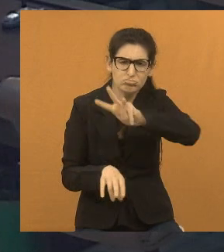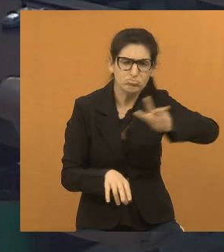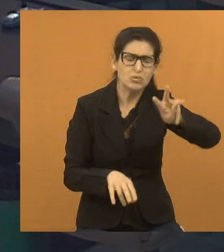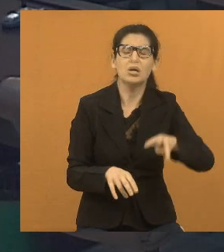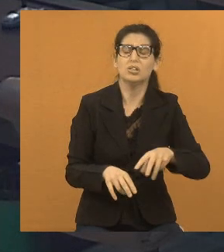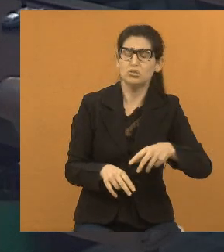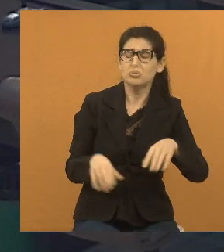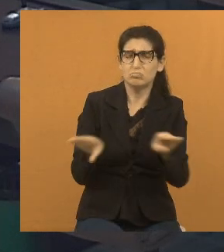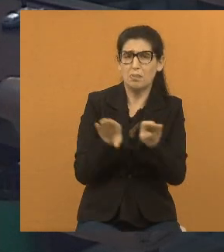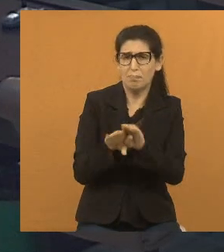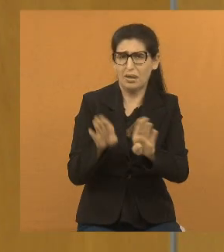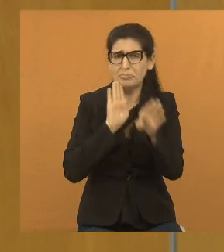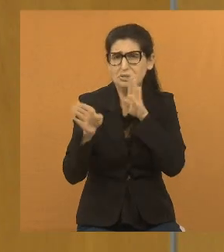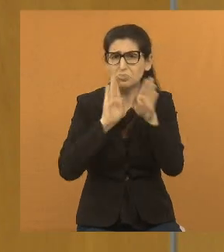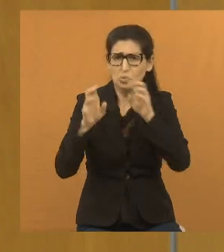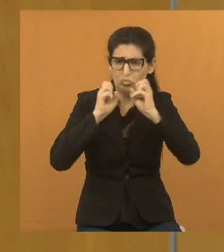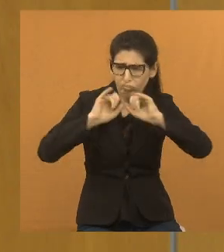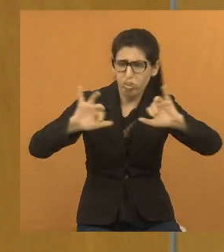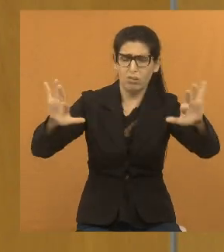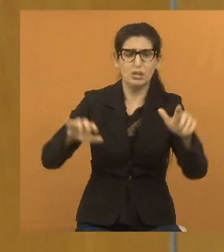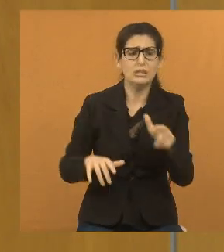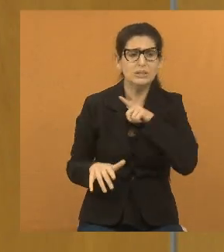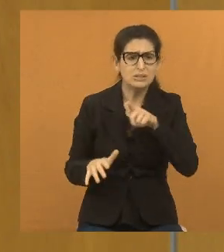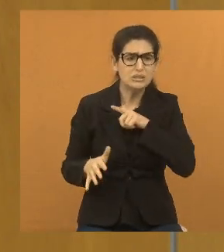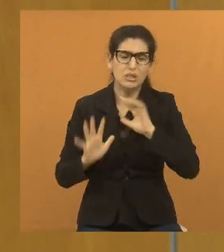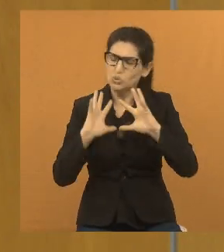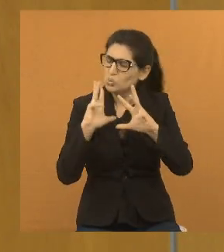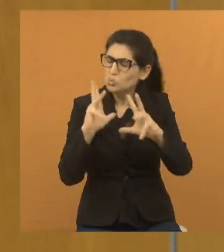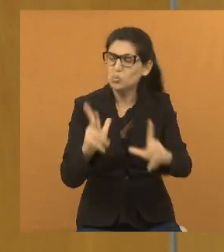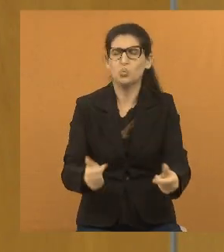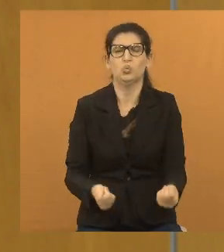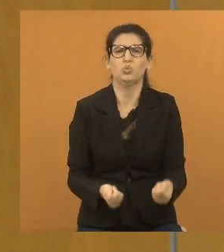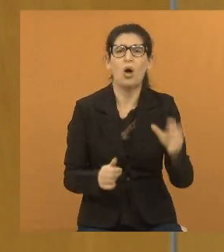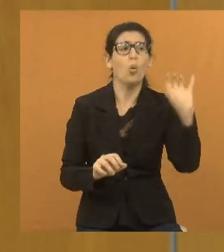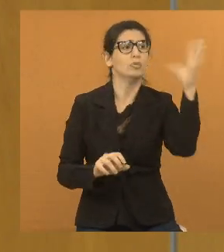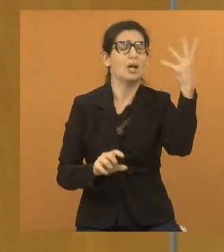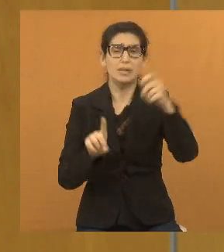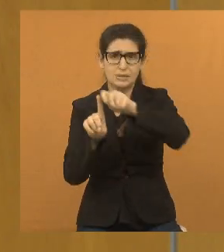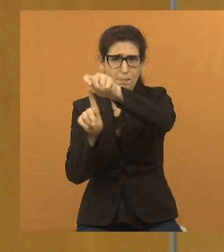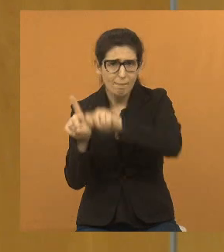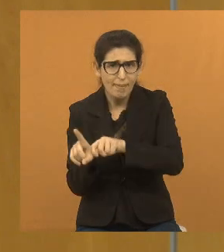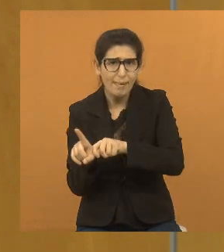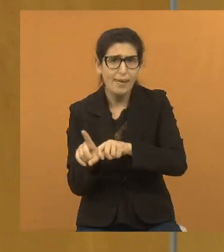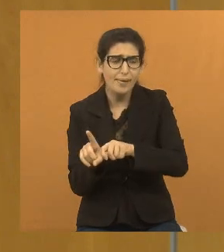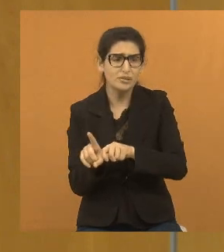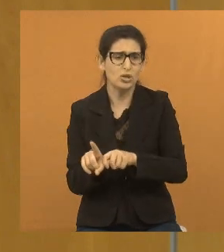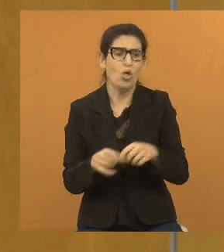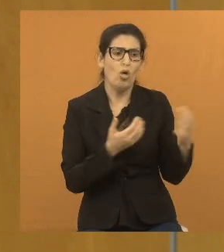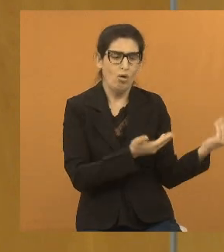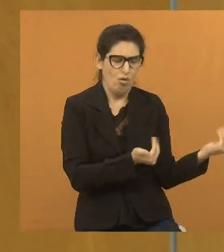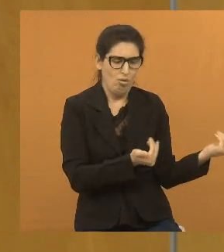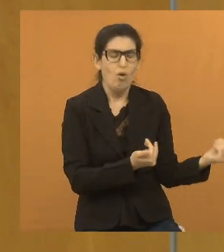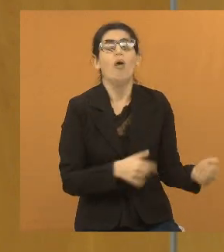sociais. Nas agendas tem muitas opções de atividades voltadas para os jovens e também para todas as outras faixas